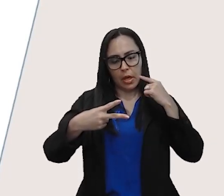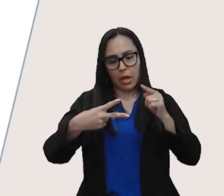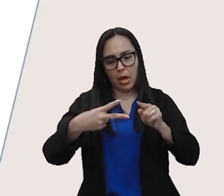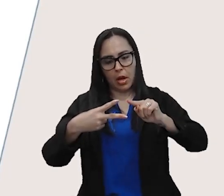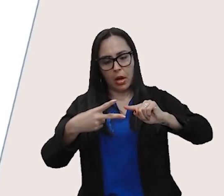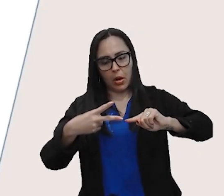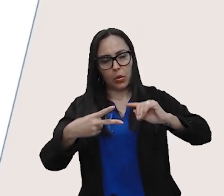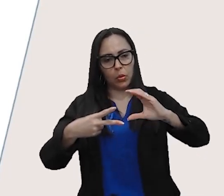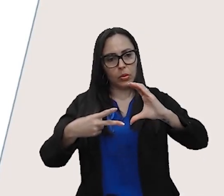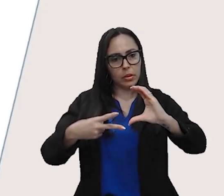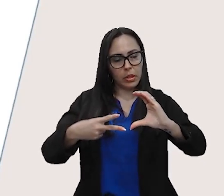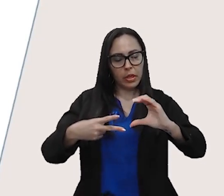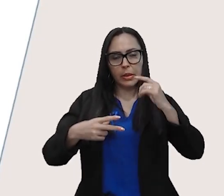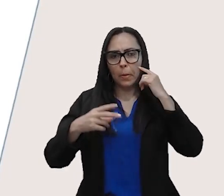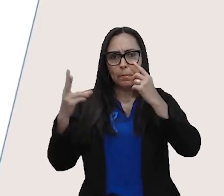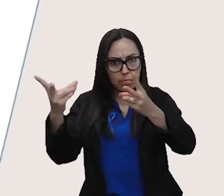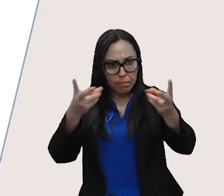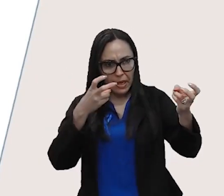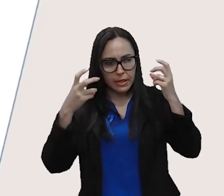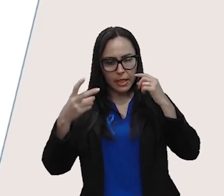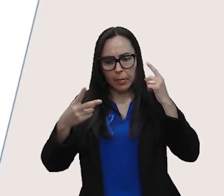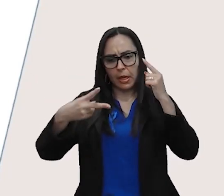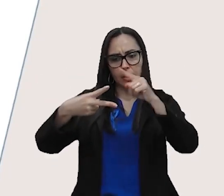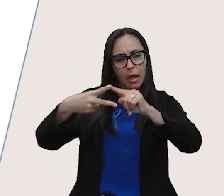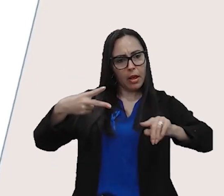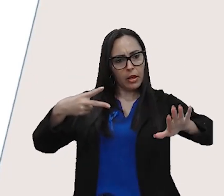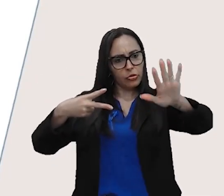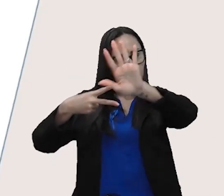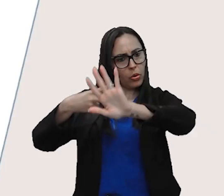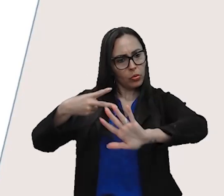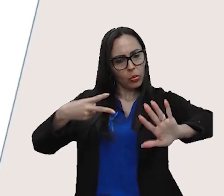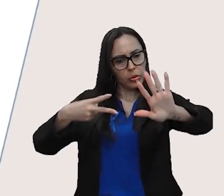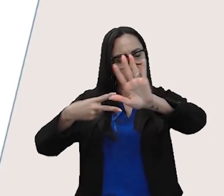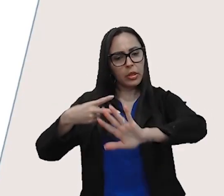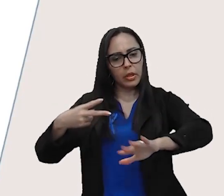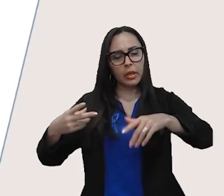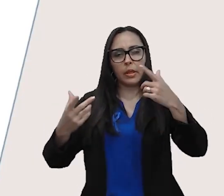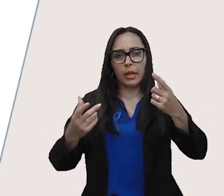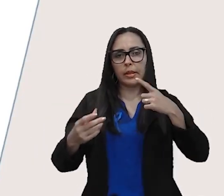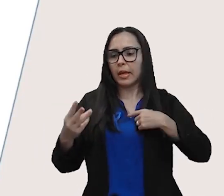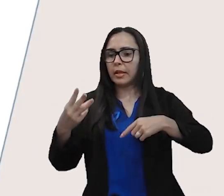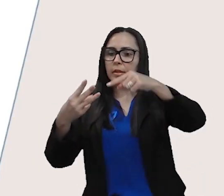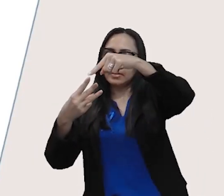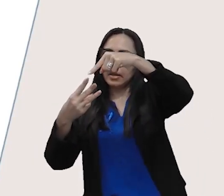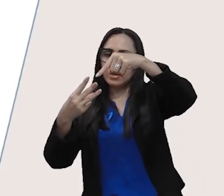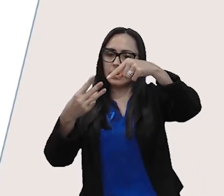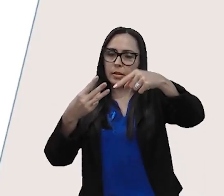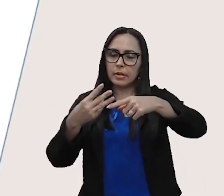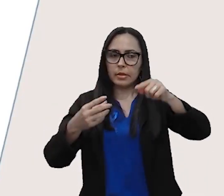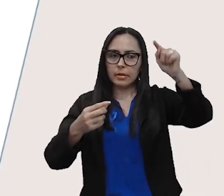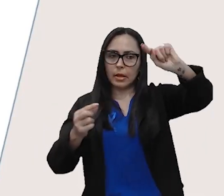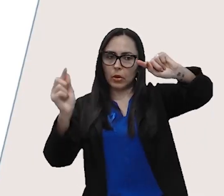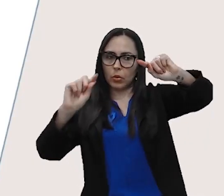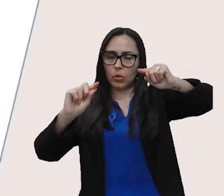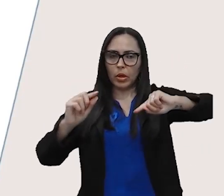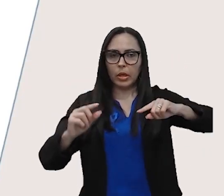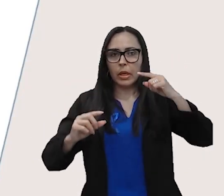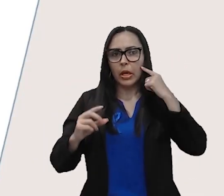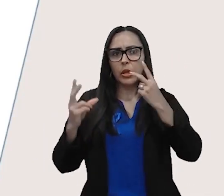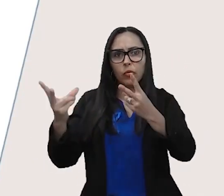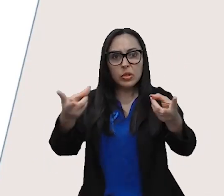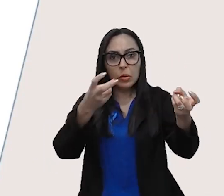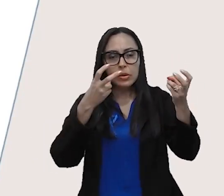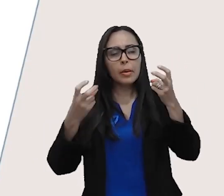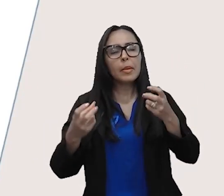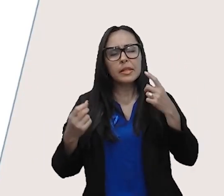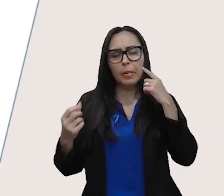ângulo C. Ou seja, tu percebe que essa região formada é uma região que tem 3 ângulos. Daí você já consegue definir